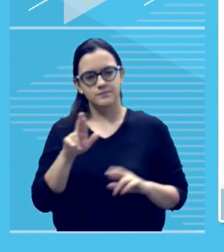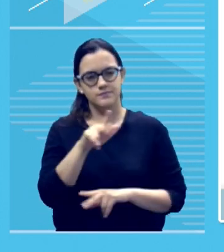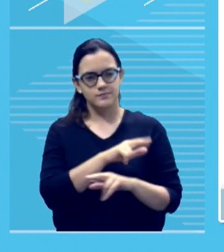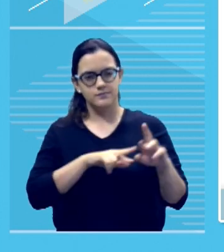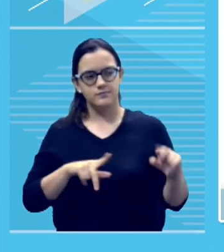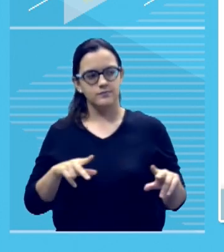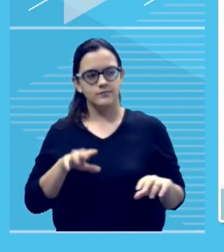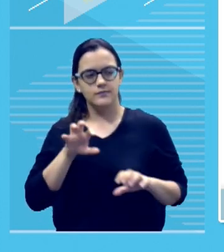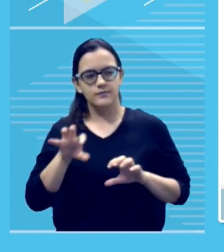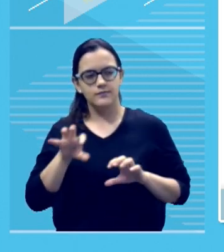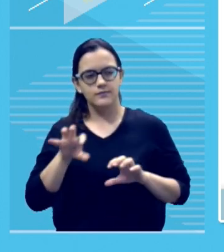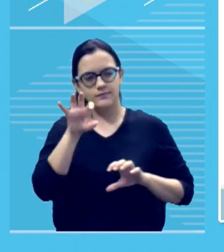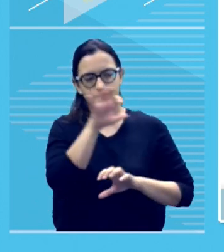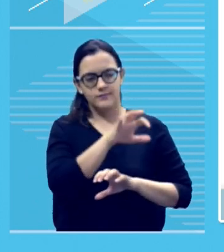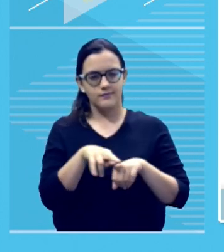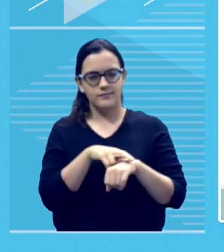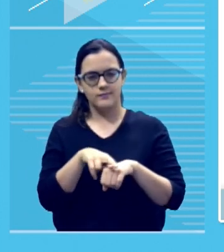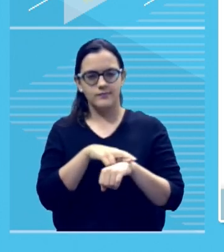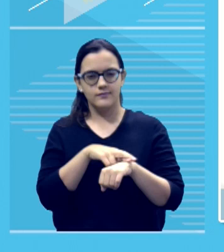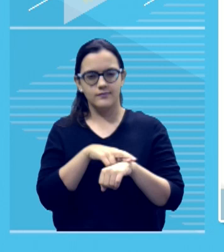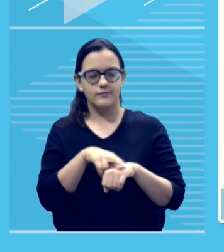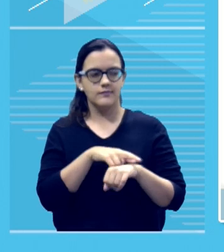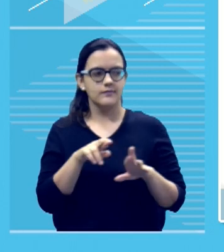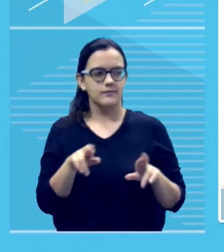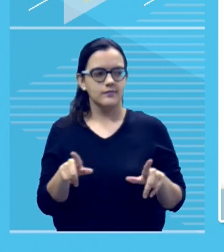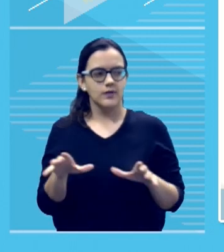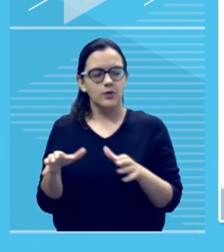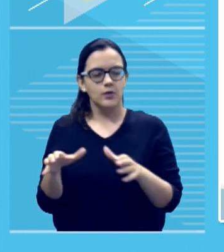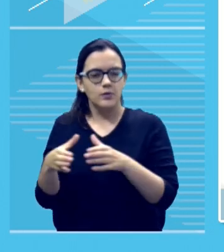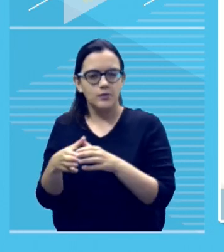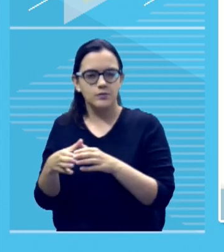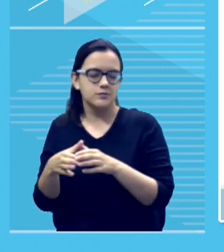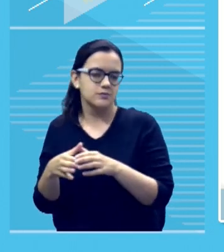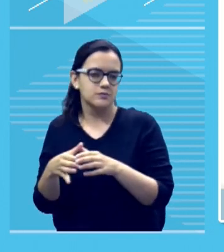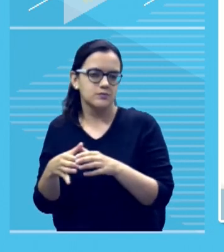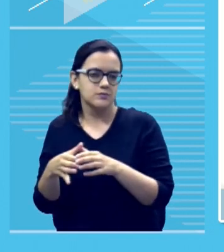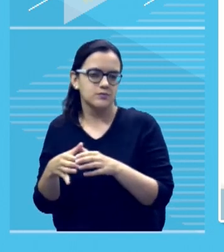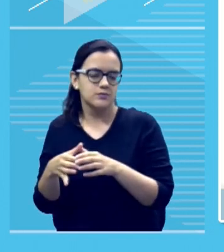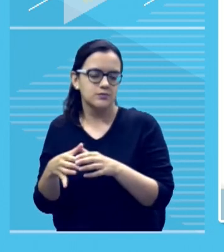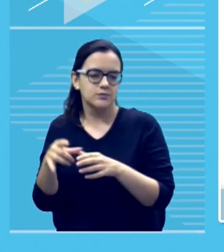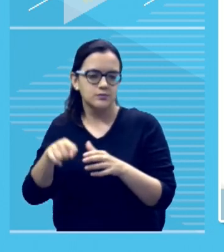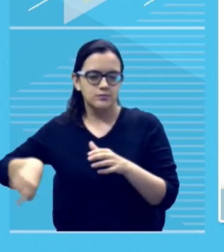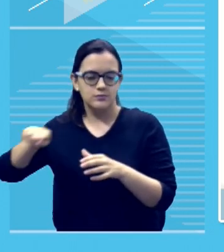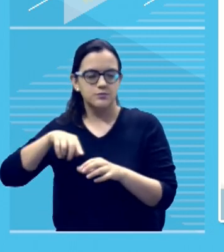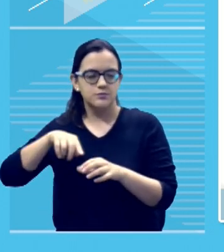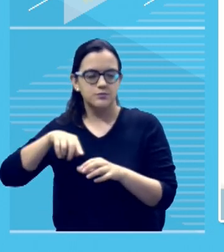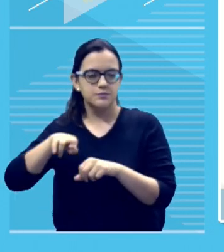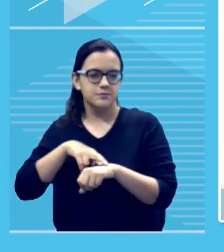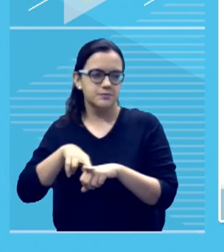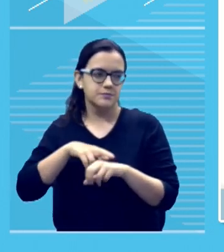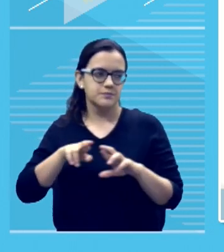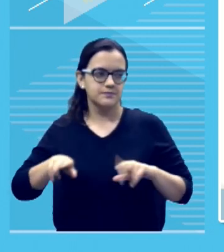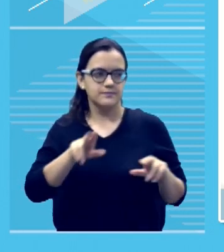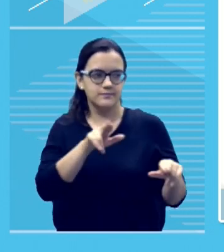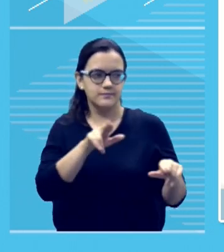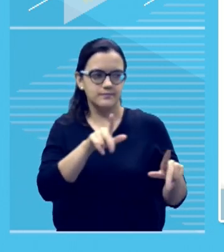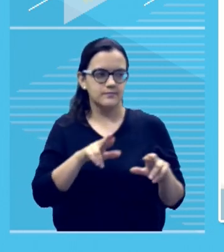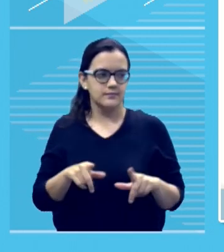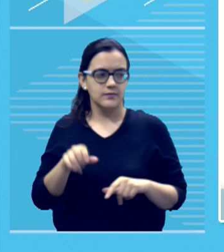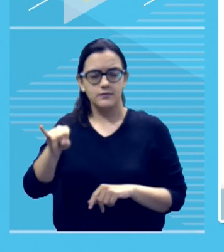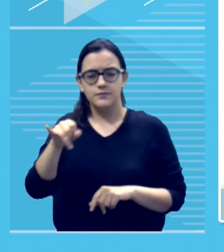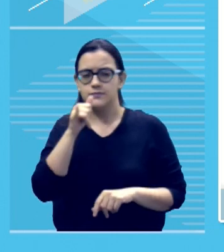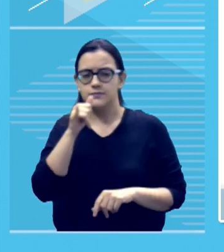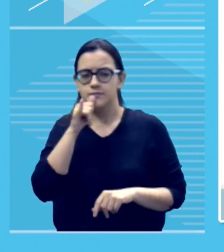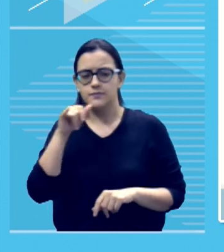diferente desse aqui, que é diferente desse outro, ó. Aqui também é a mesma coisa, ó. Se você tentar colocar um em cima do outro, eles não vão se